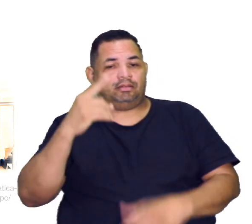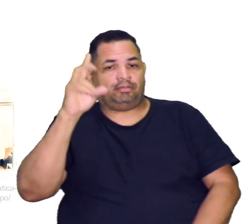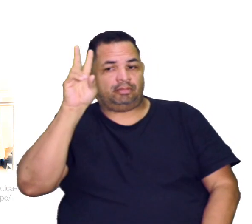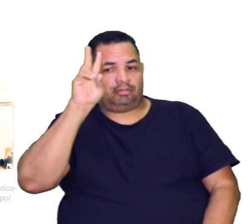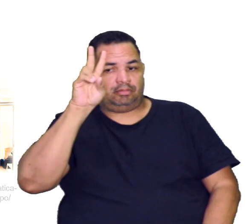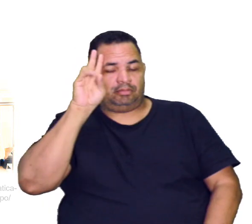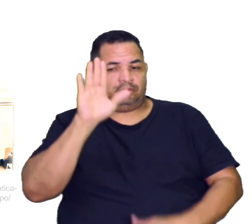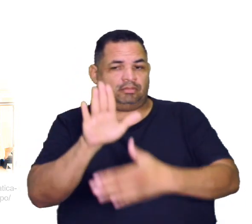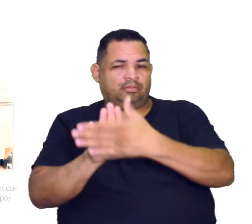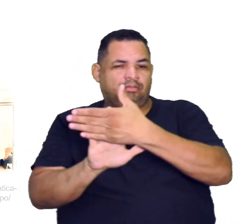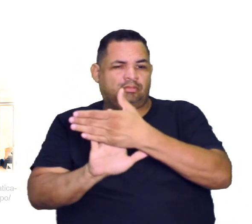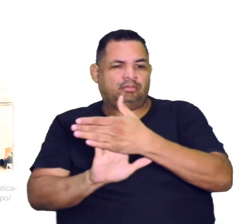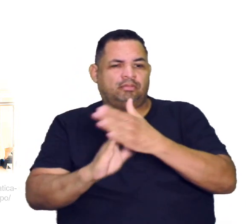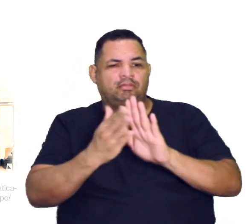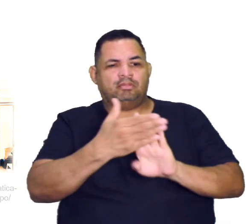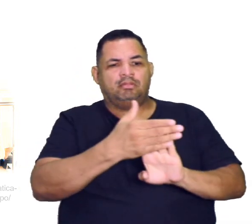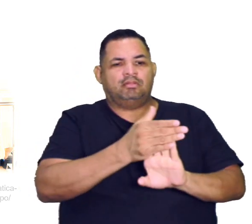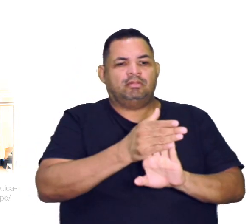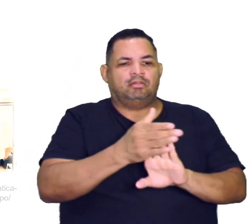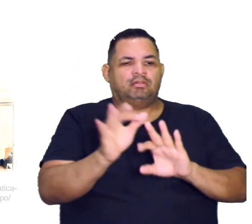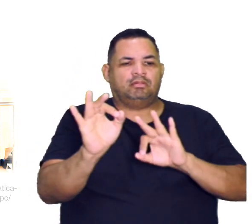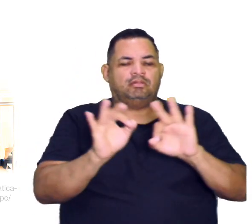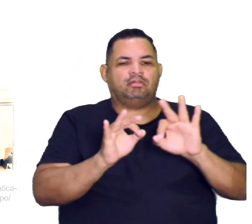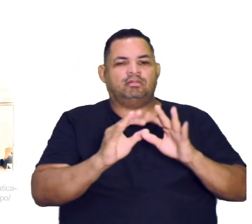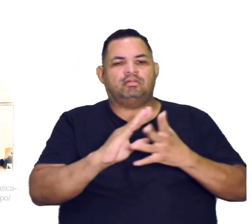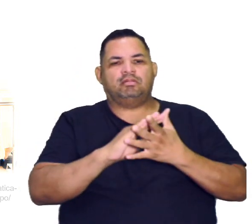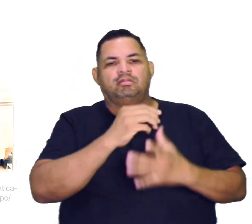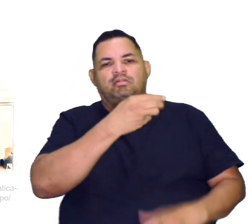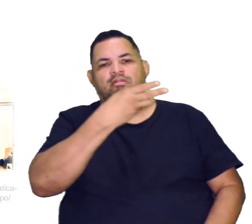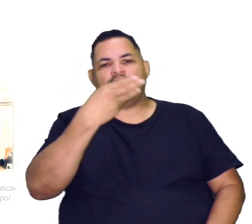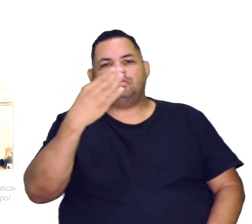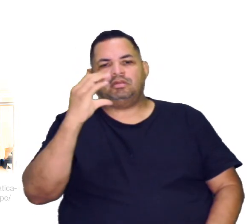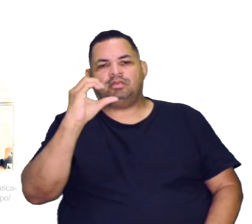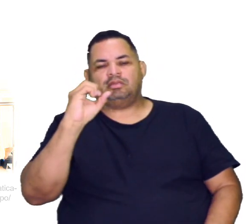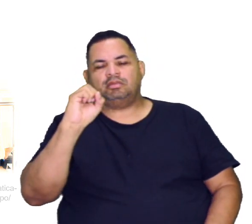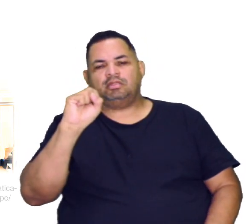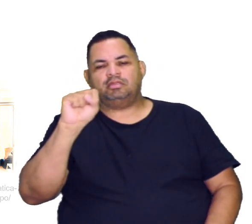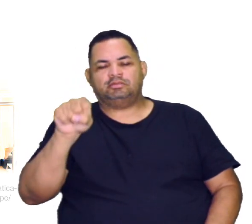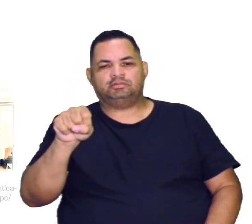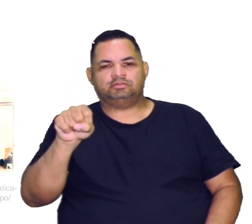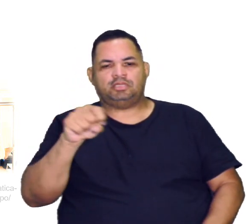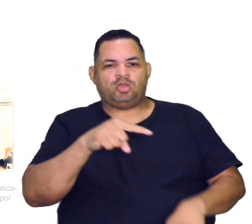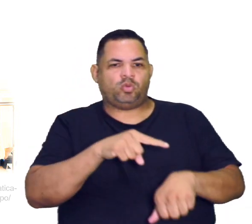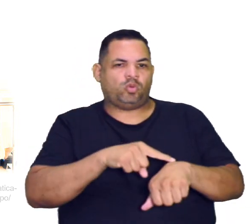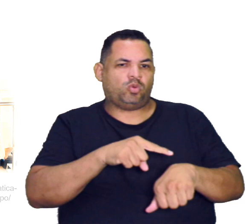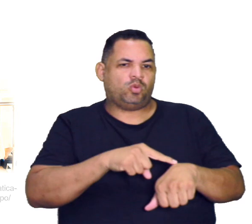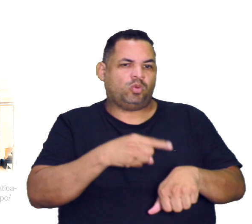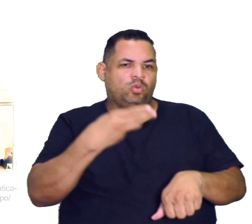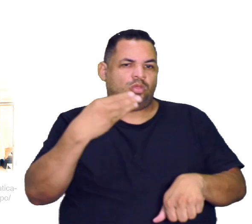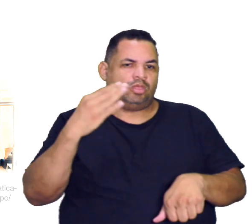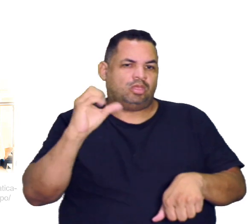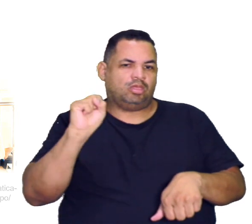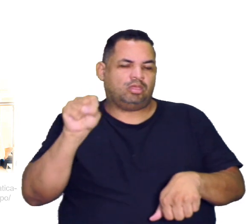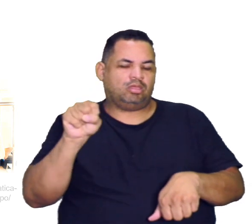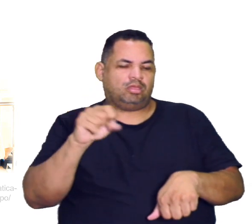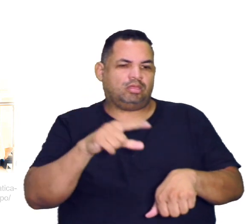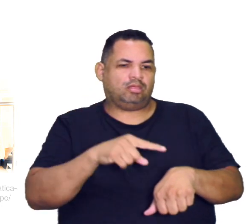vou segurar exercícios por um tempo aí em torno de 30 segundos, tá? Cada um desses exercícios